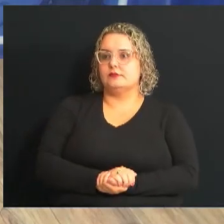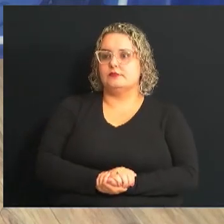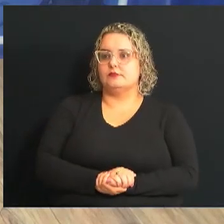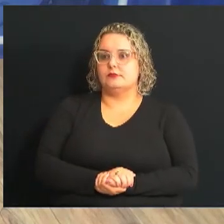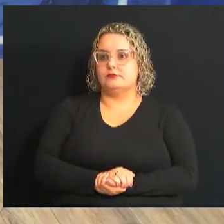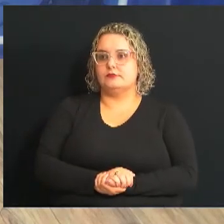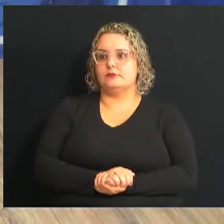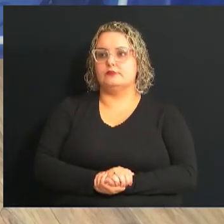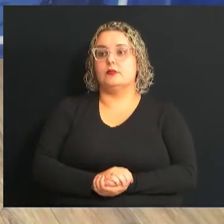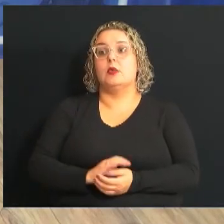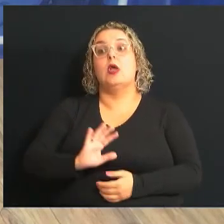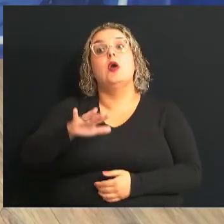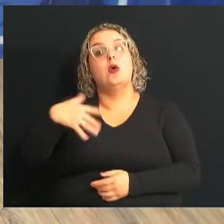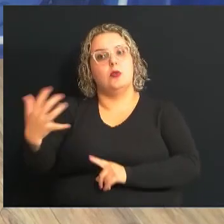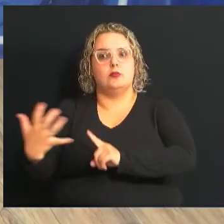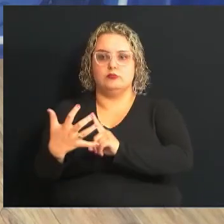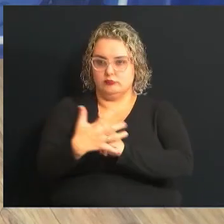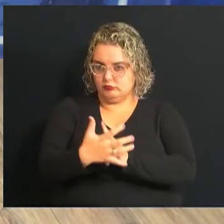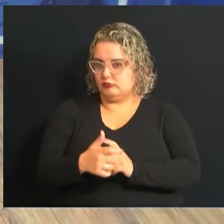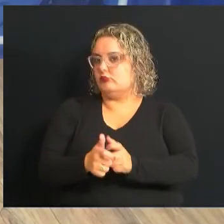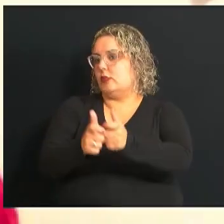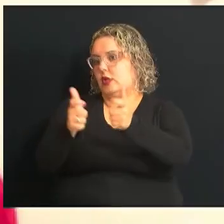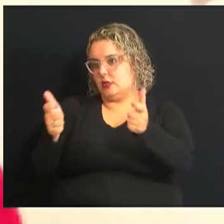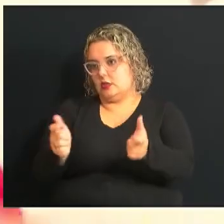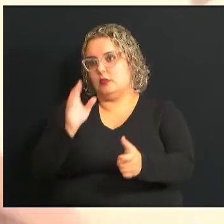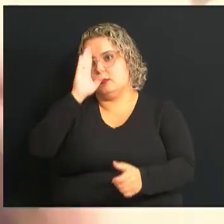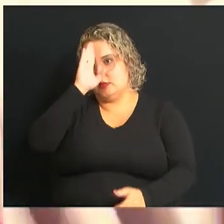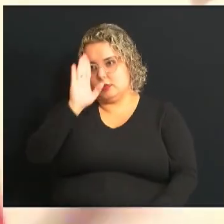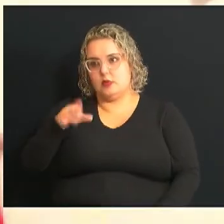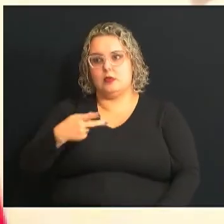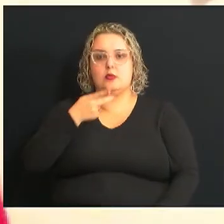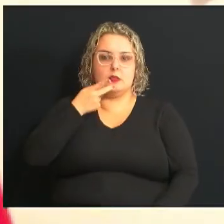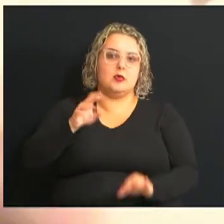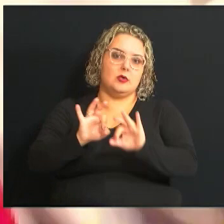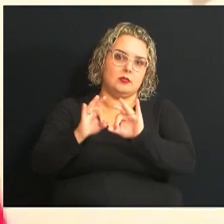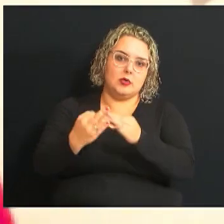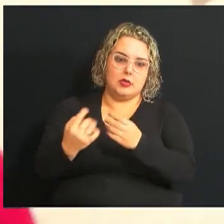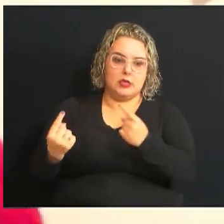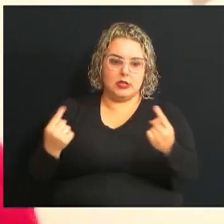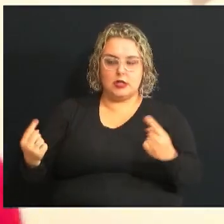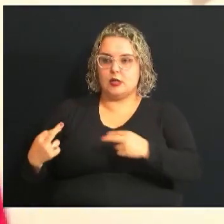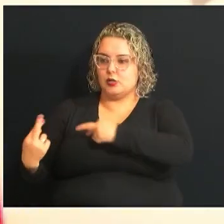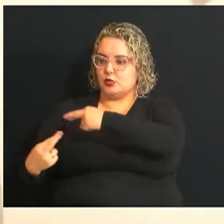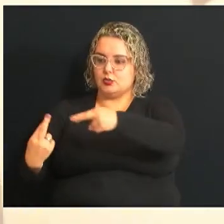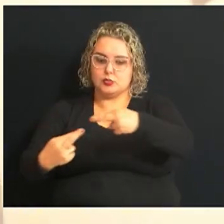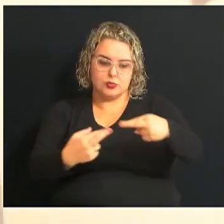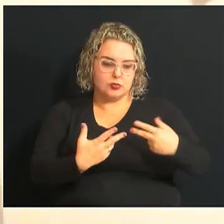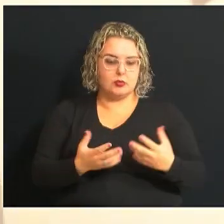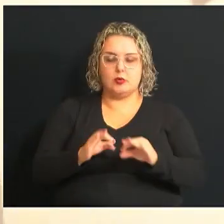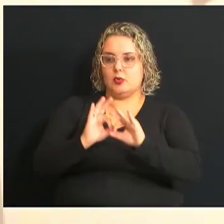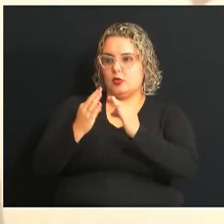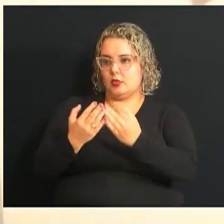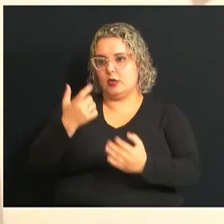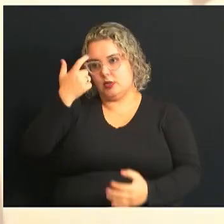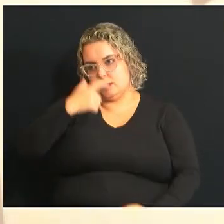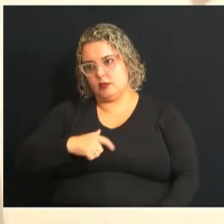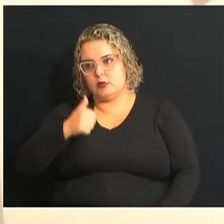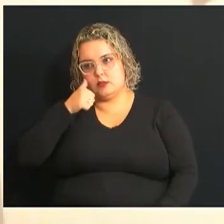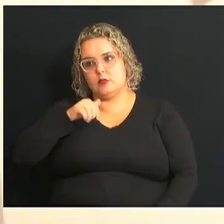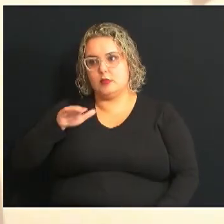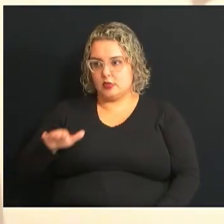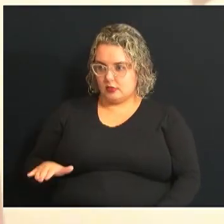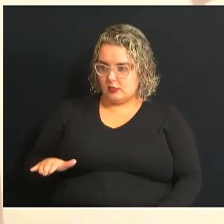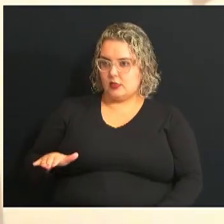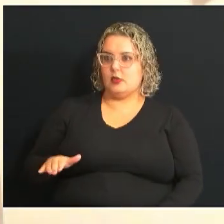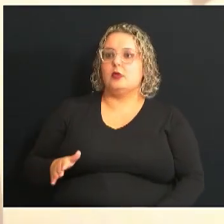O externo tem uma interferência muito grande, né? E principalmente quando a gente fala família, e cada um tem uma relação com família. Eu tenho uma filha pequena, então na época